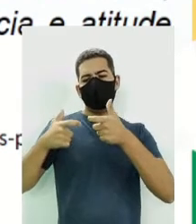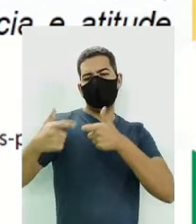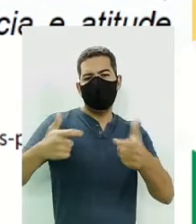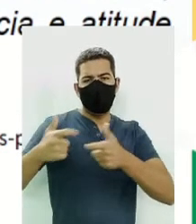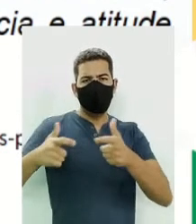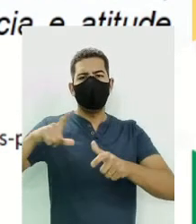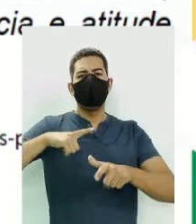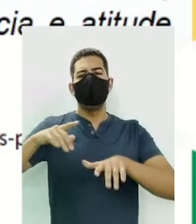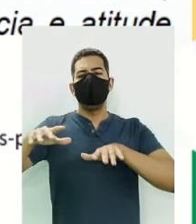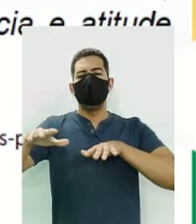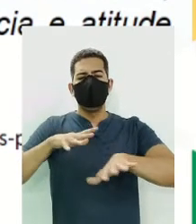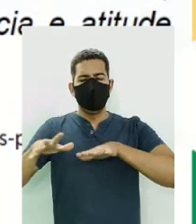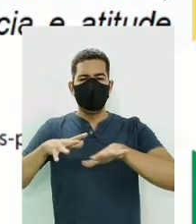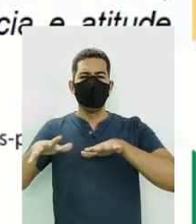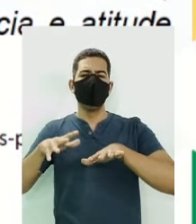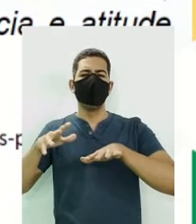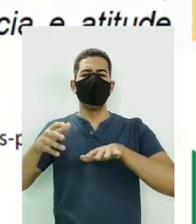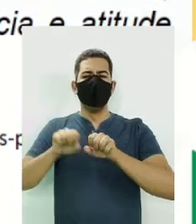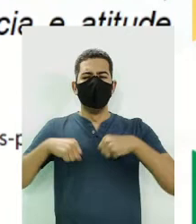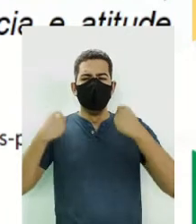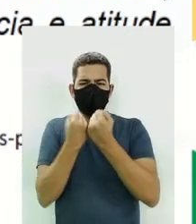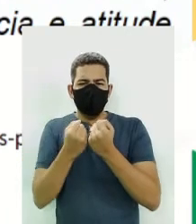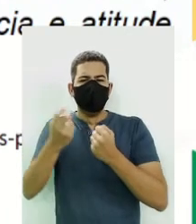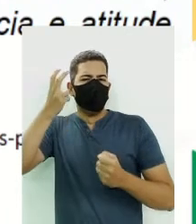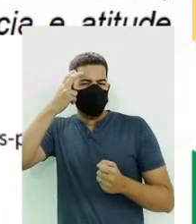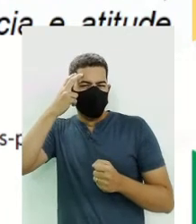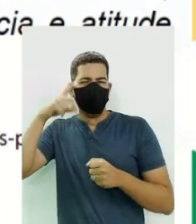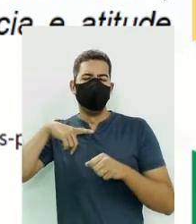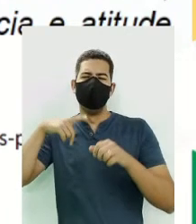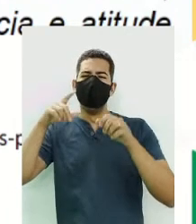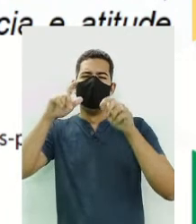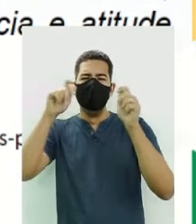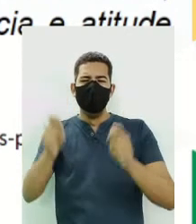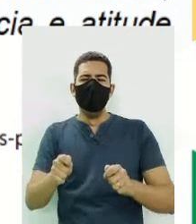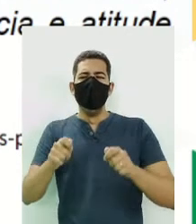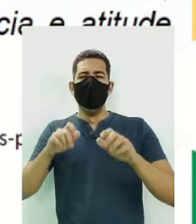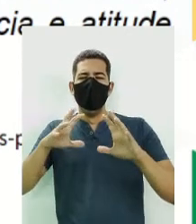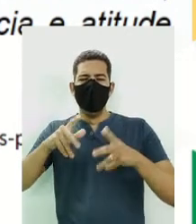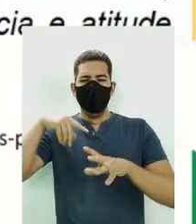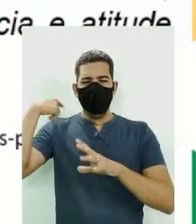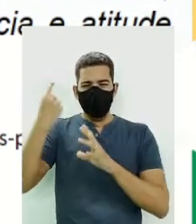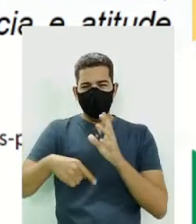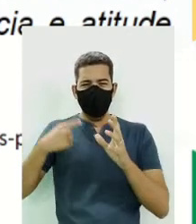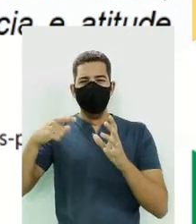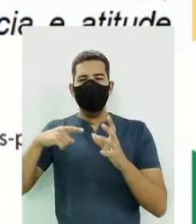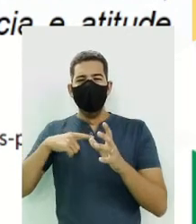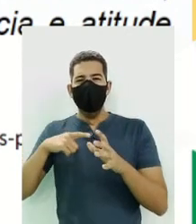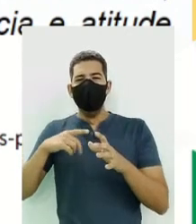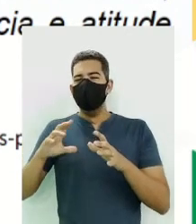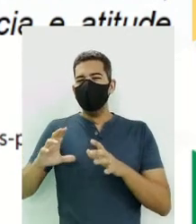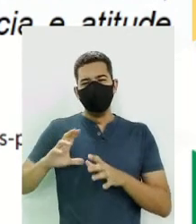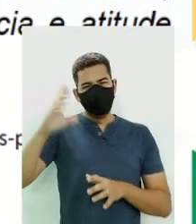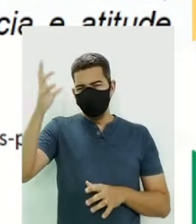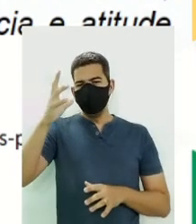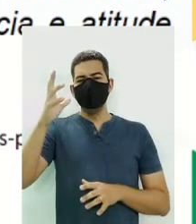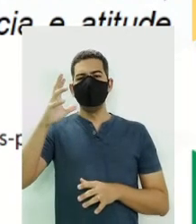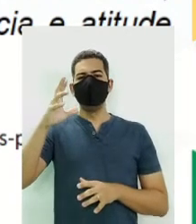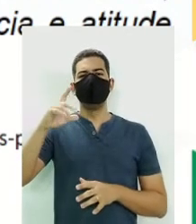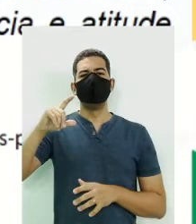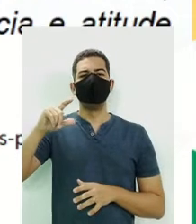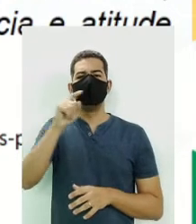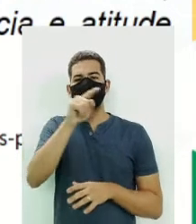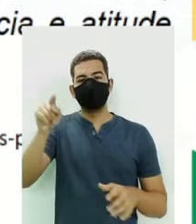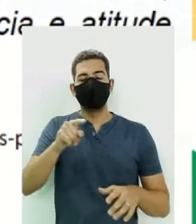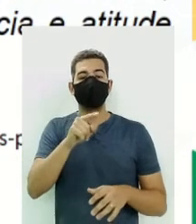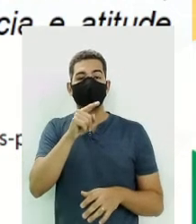movimento social, cultural e artístico no mundo todo. O novo fenômeno da poesia oral, em que poetas de